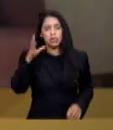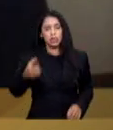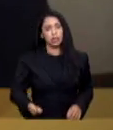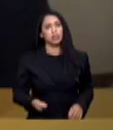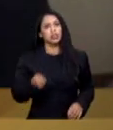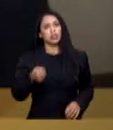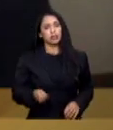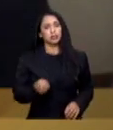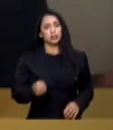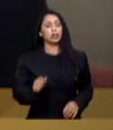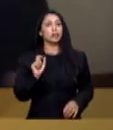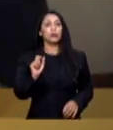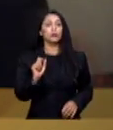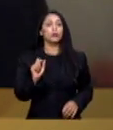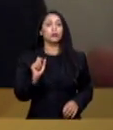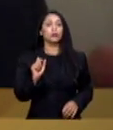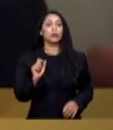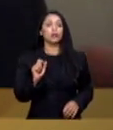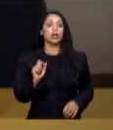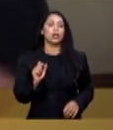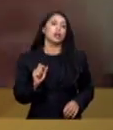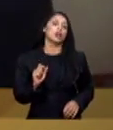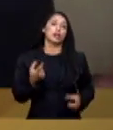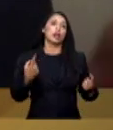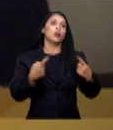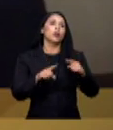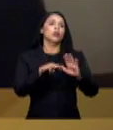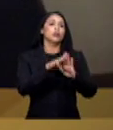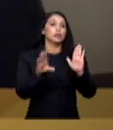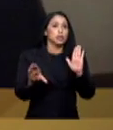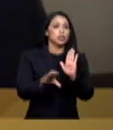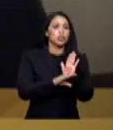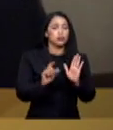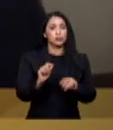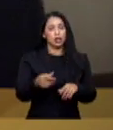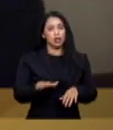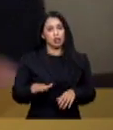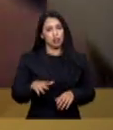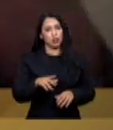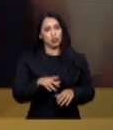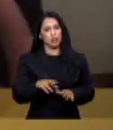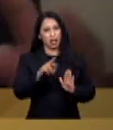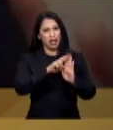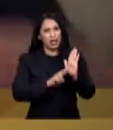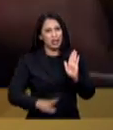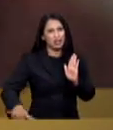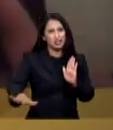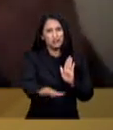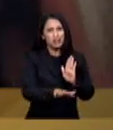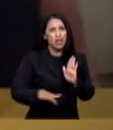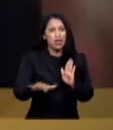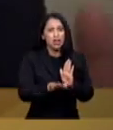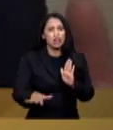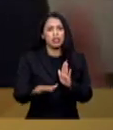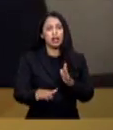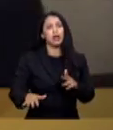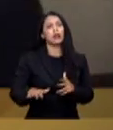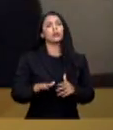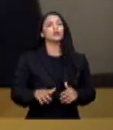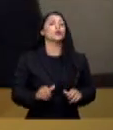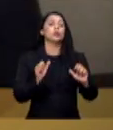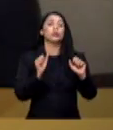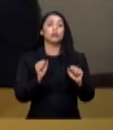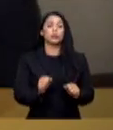circunstância, a estabelecer esta contracautela. É uma regra geral e que se insere no poder geral de